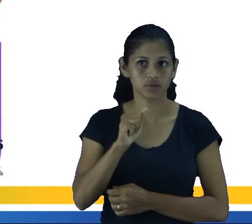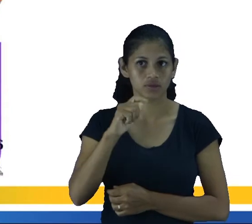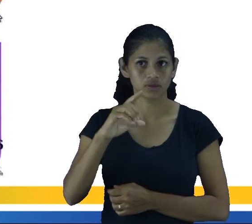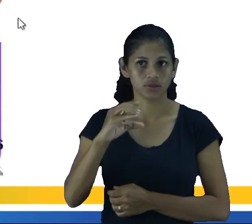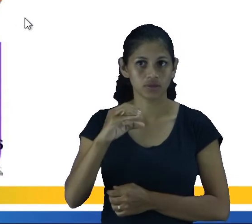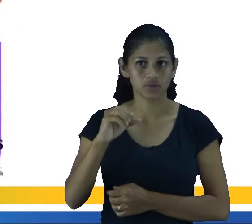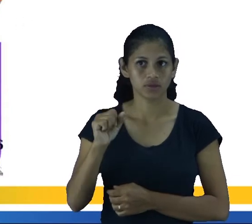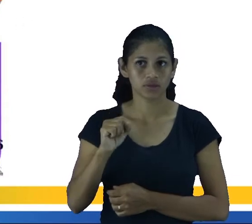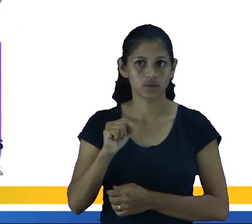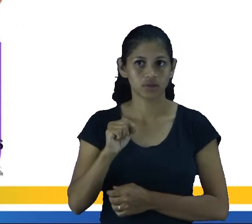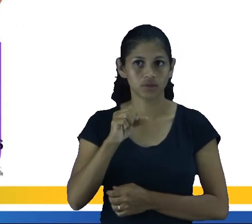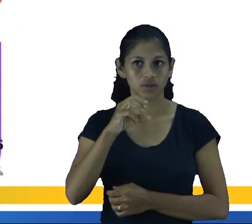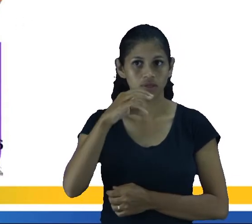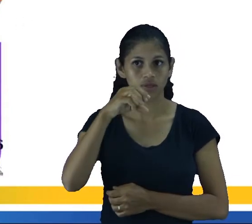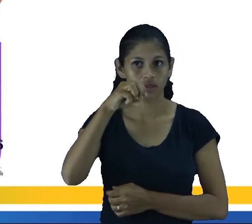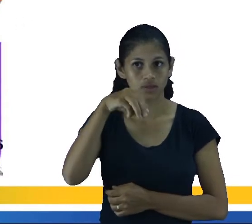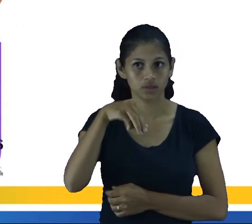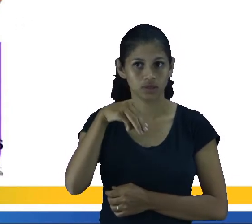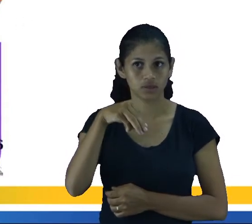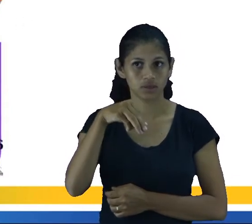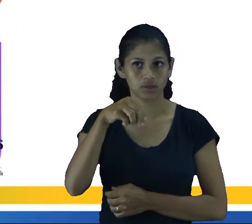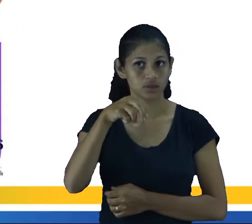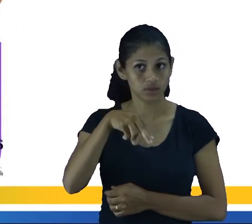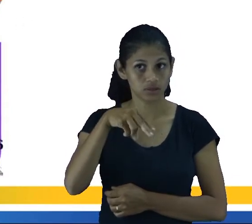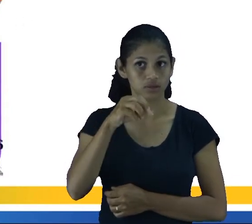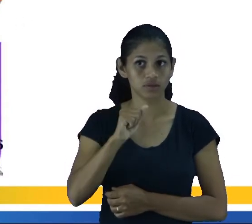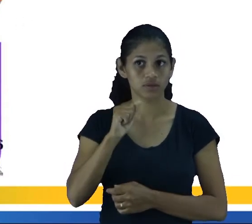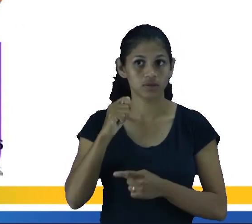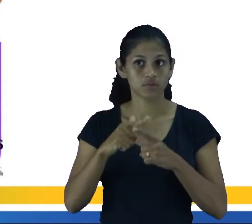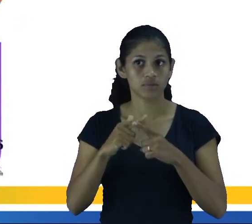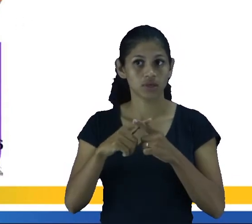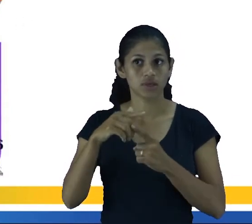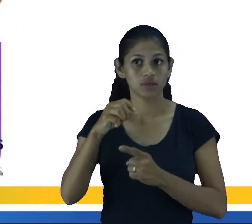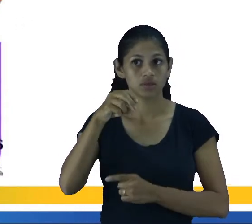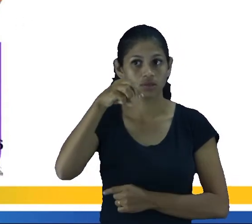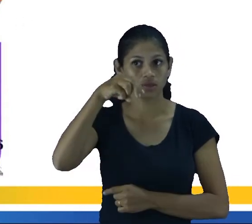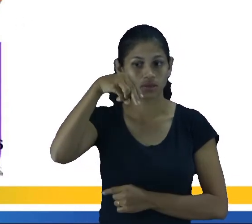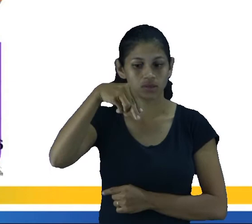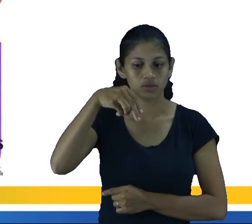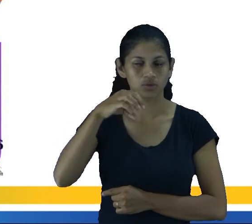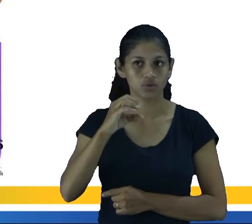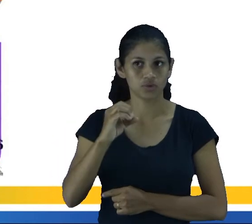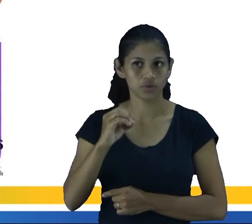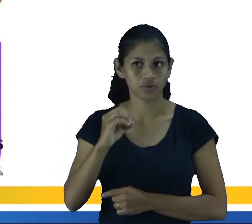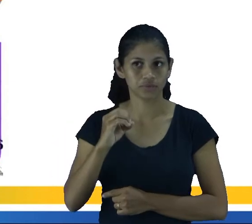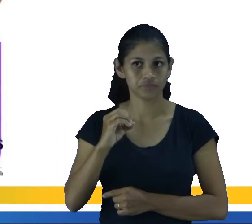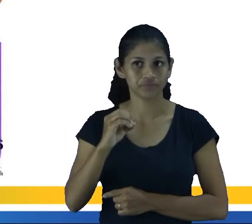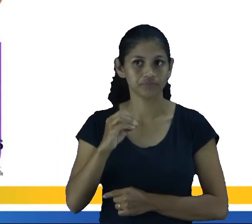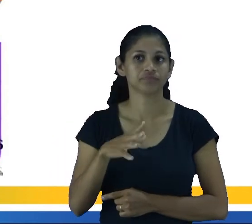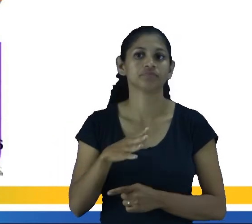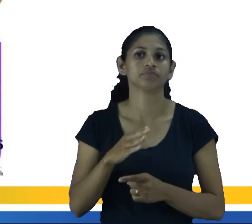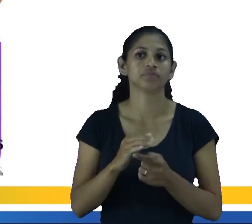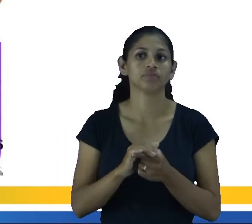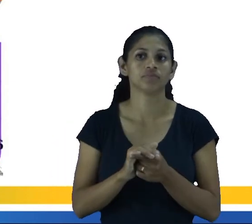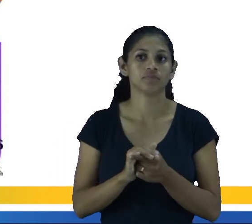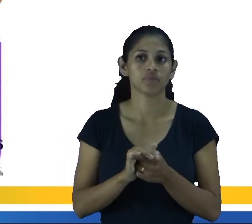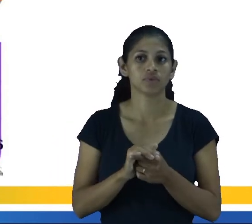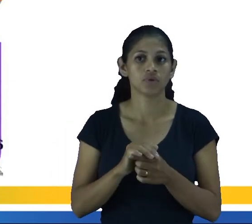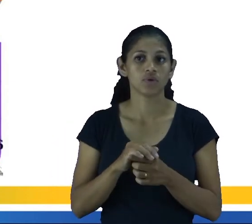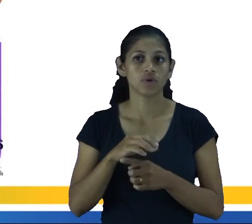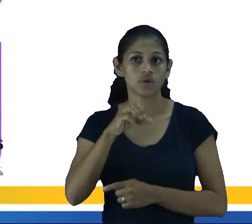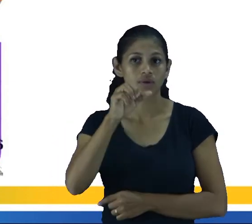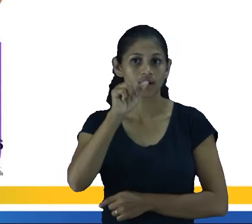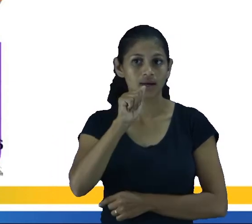ao NO3, formando ali o nitrato de prata, NaNO3, e a prata, né, o Ag, ele vai se ligar